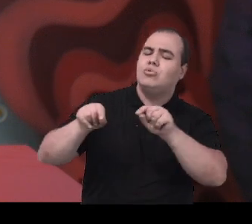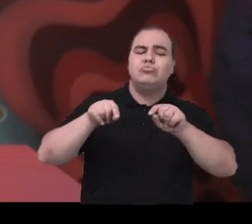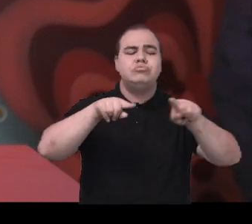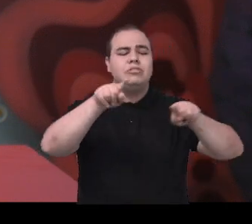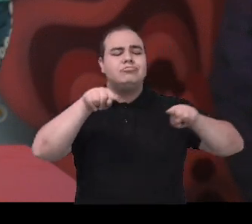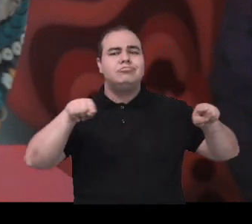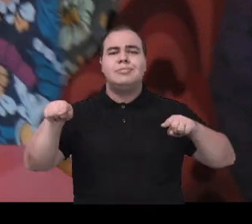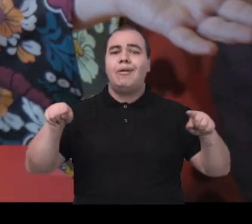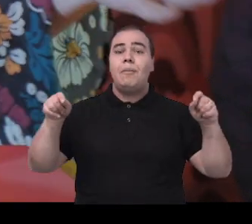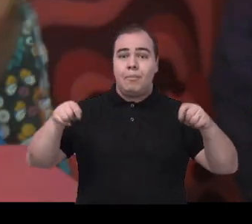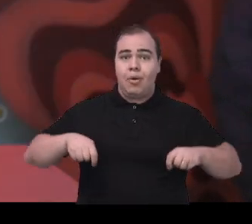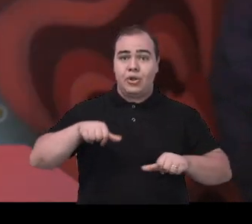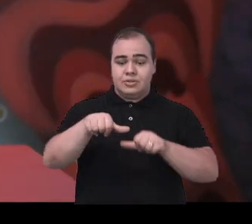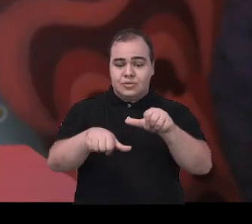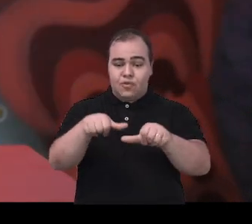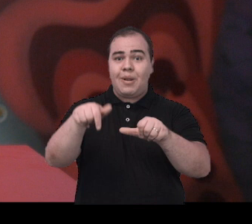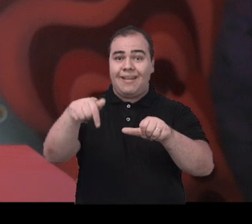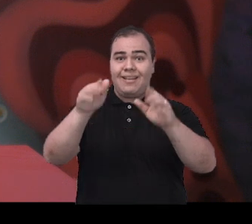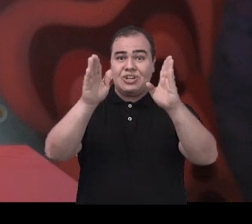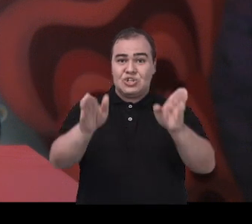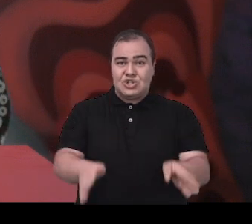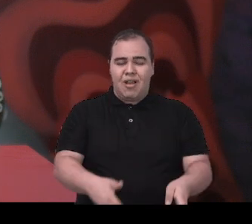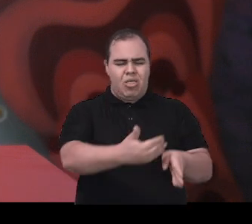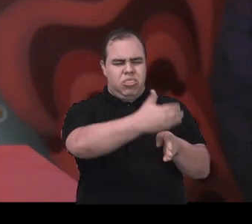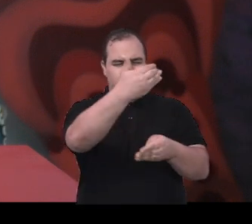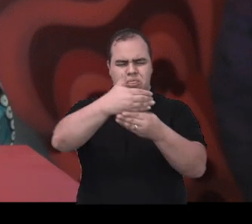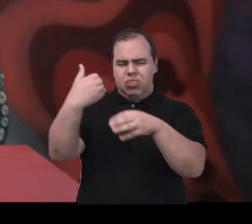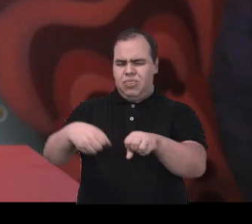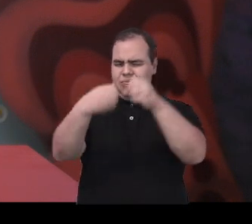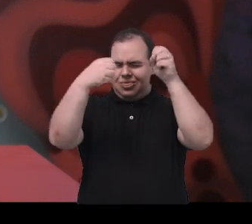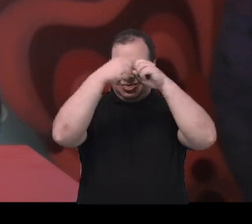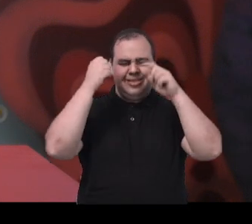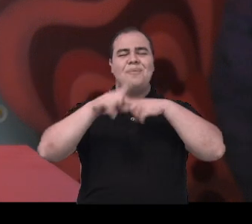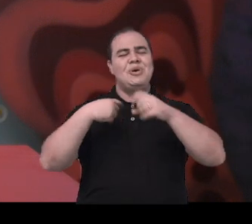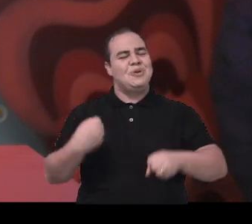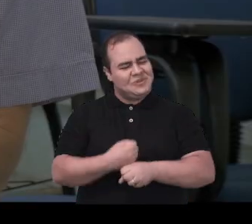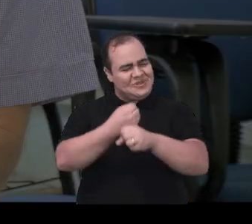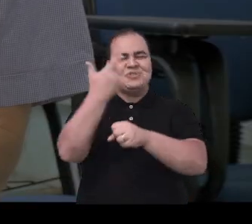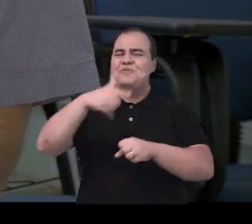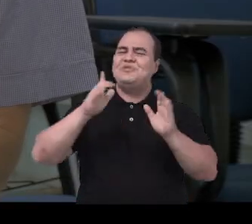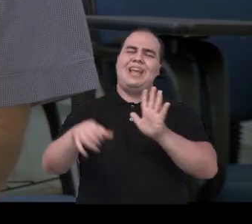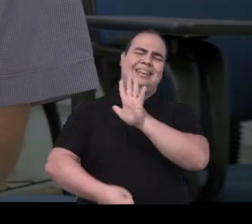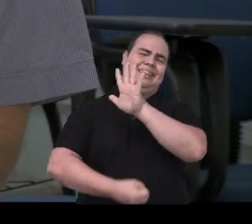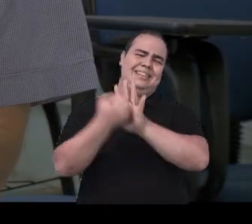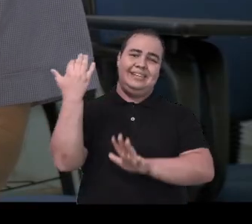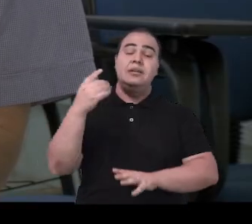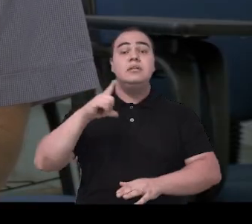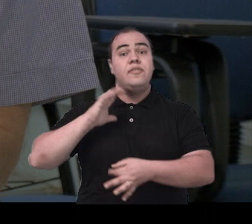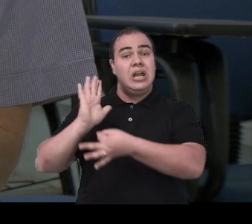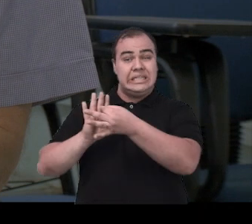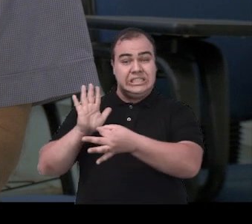aquilo, de que isso pode ser transformado. Aqui já se quebrou paredes, já se construiu paredes 1 milhão de vezes. Havia uma crítica